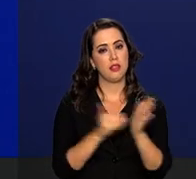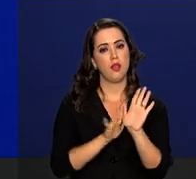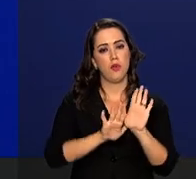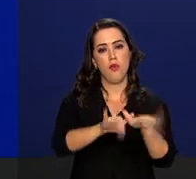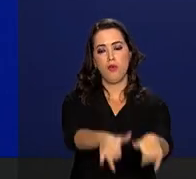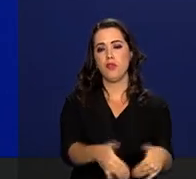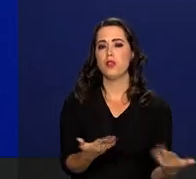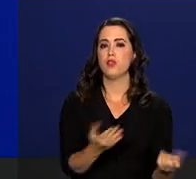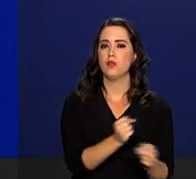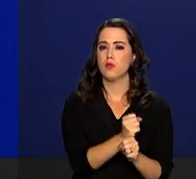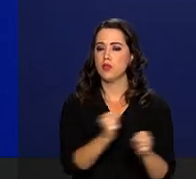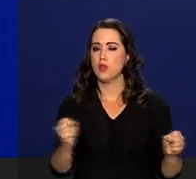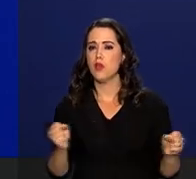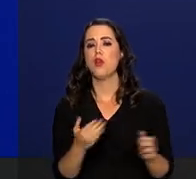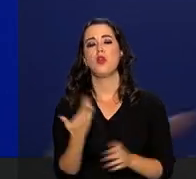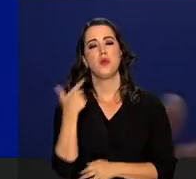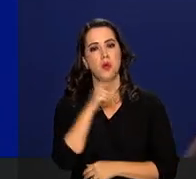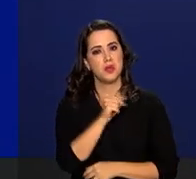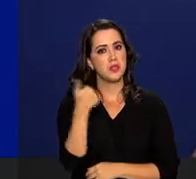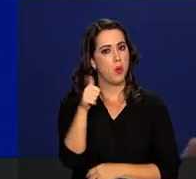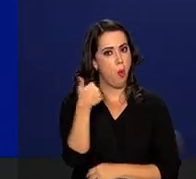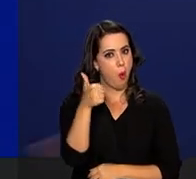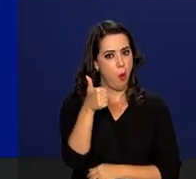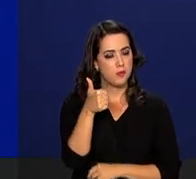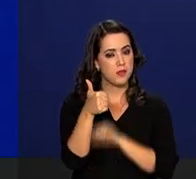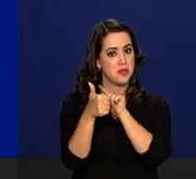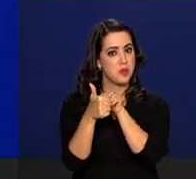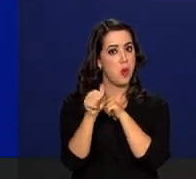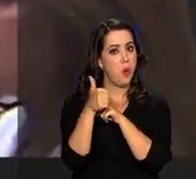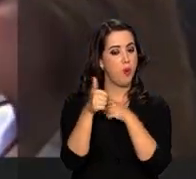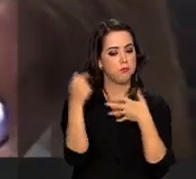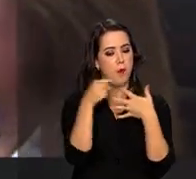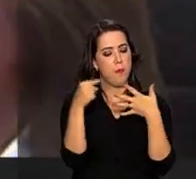final eu completo as 11 medidas. Né?